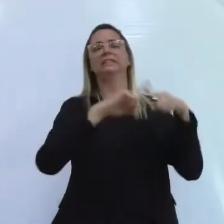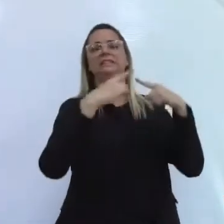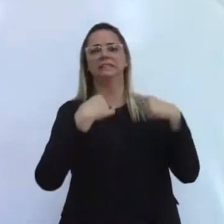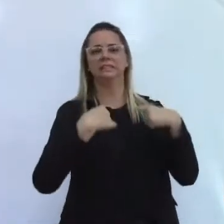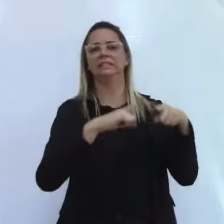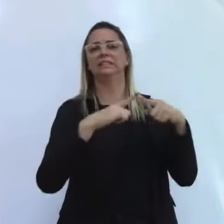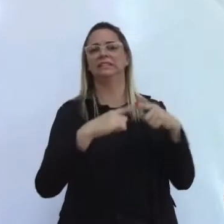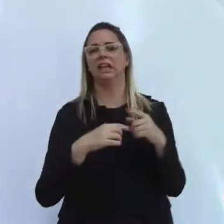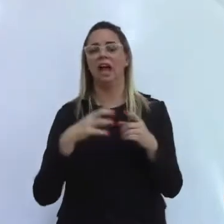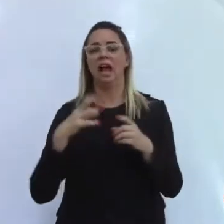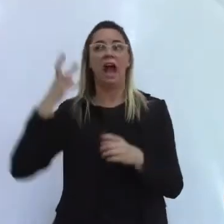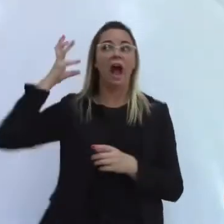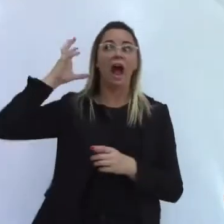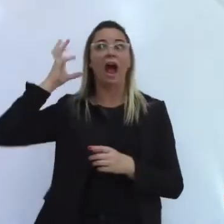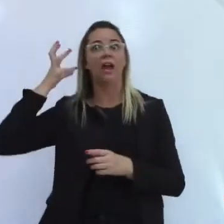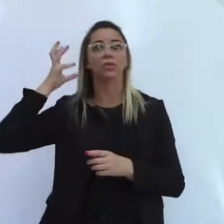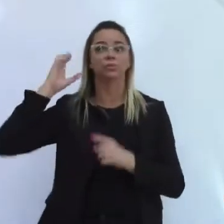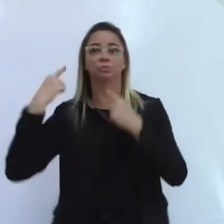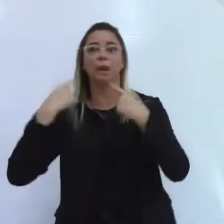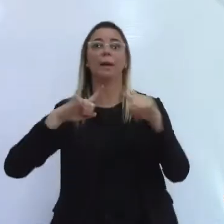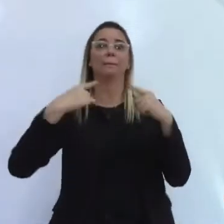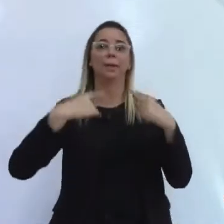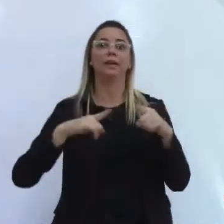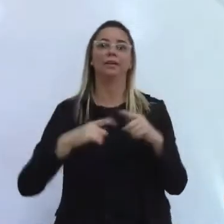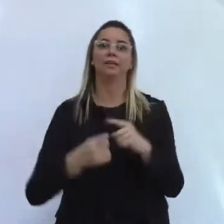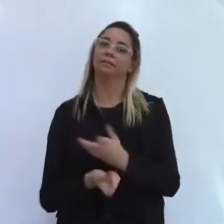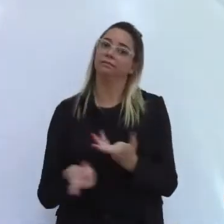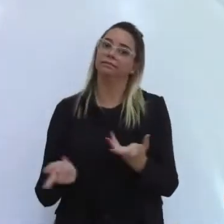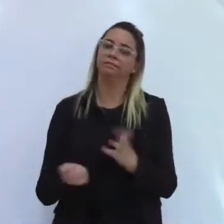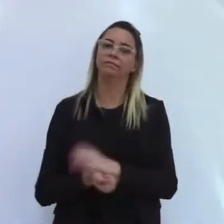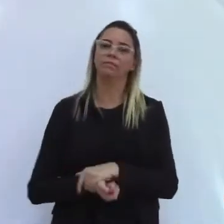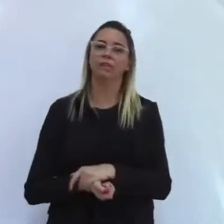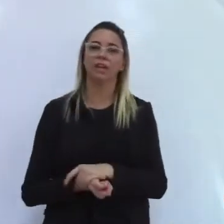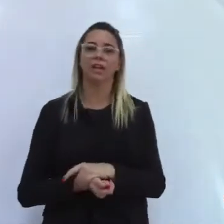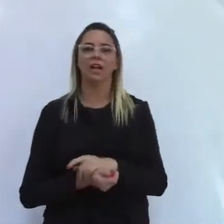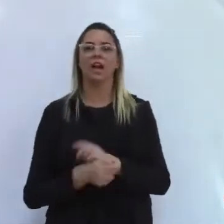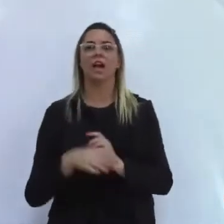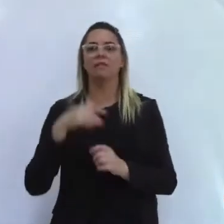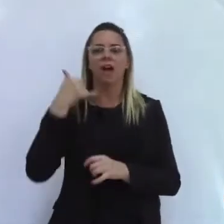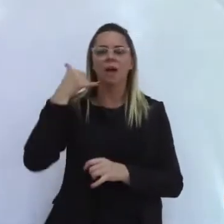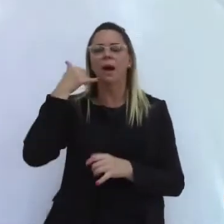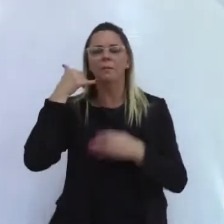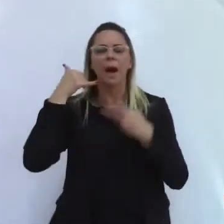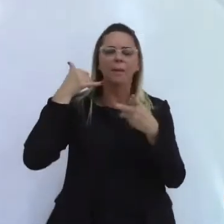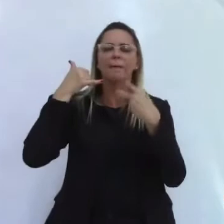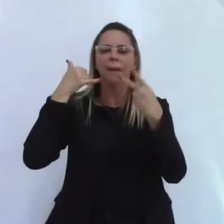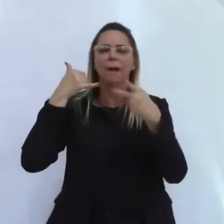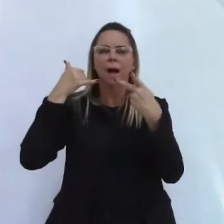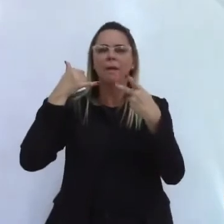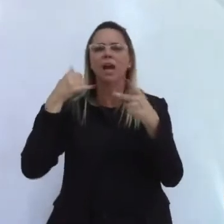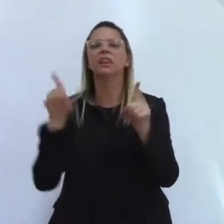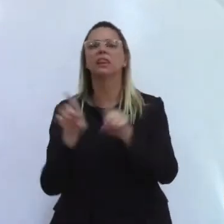Capoeiras. E agora foi maltratada em um áudio. Em um vídeo.